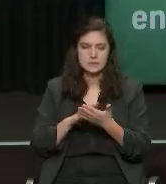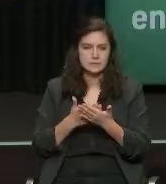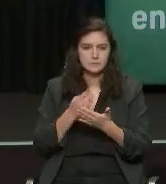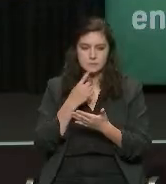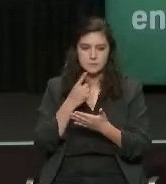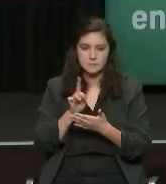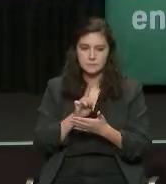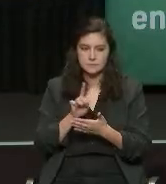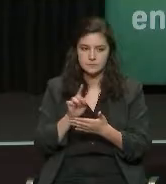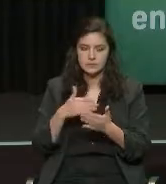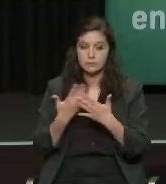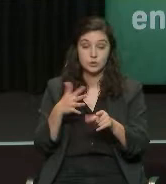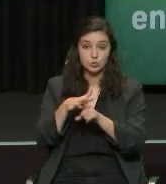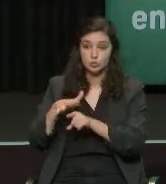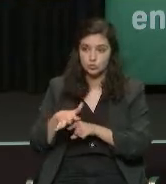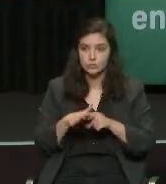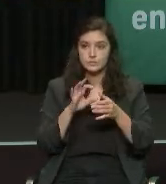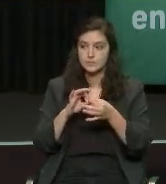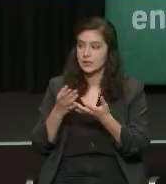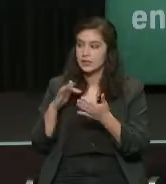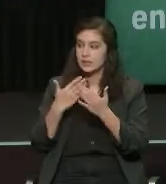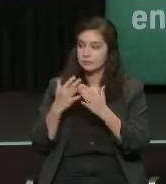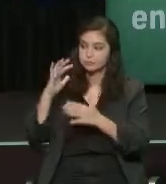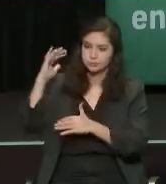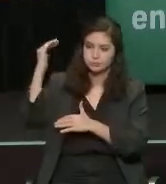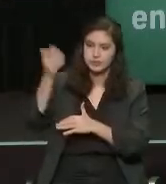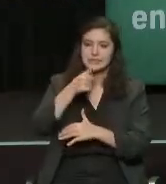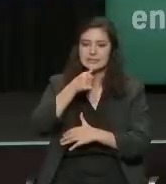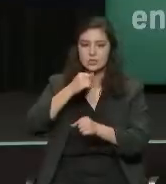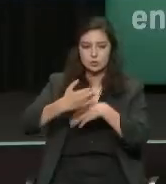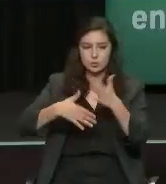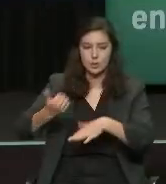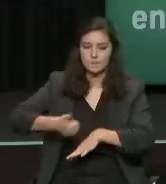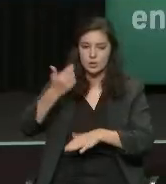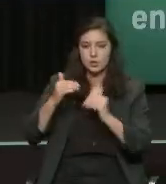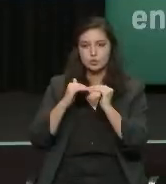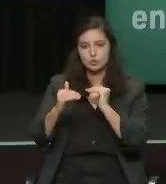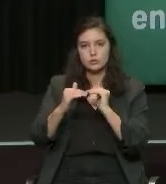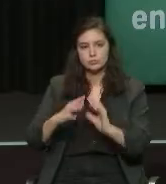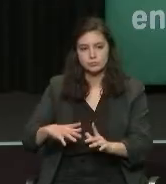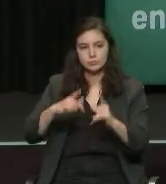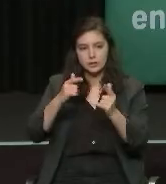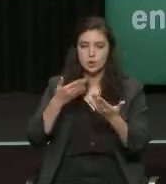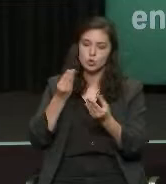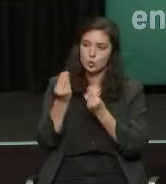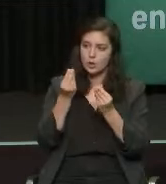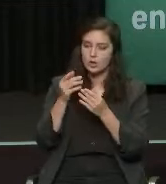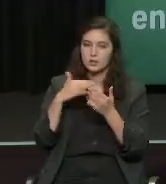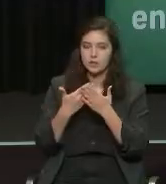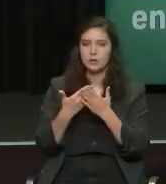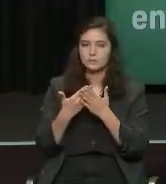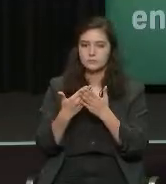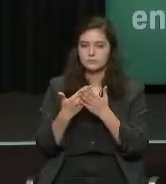of the impact humans have in our planet and make better decisions towards a sustainable development policy centered in